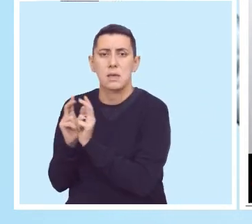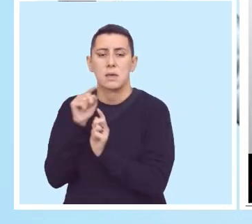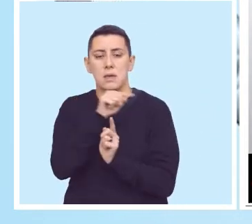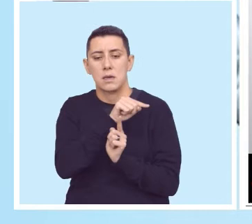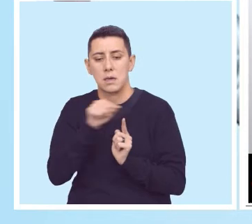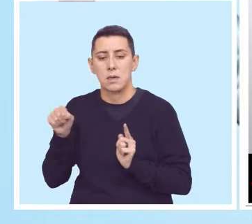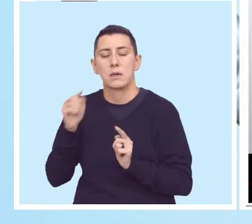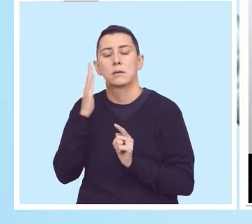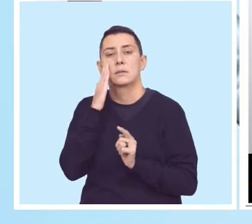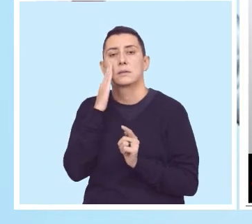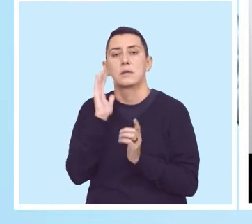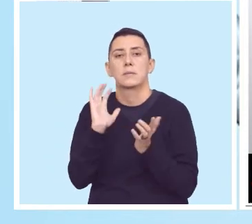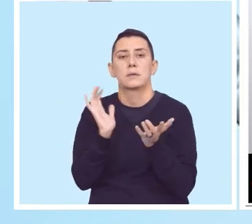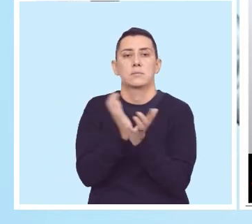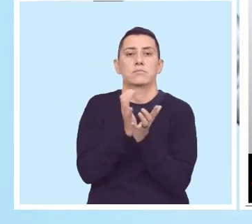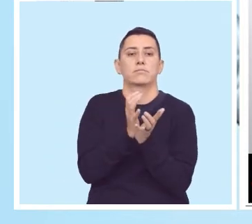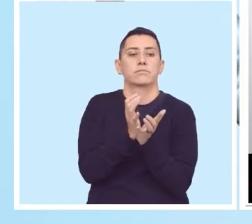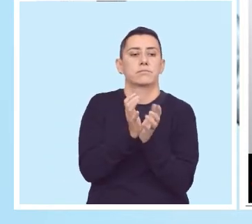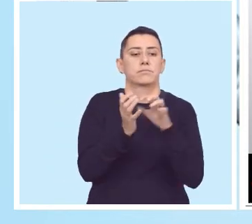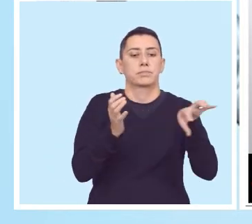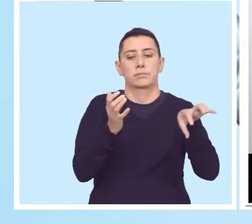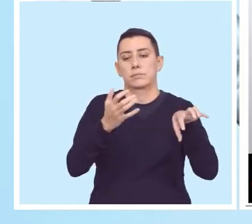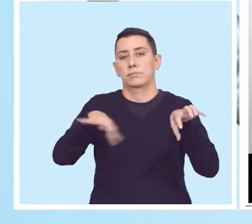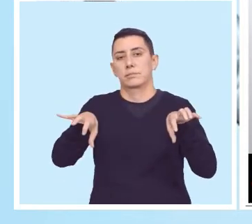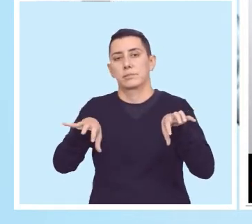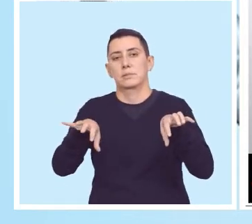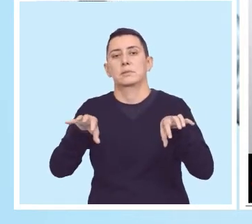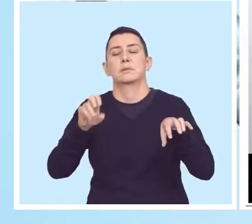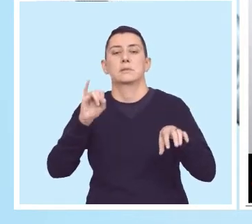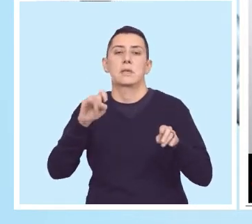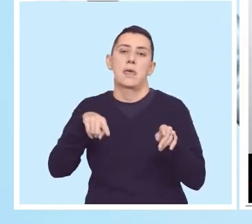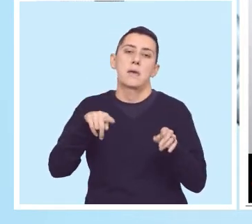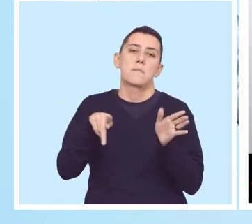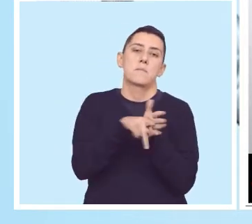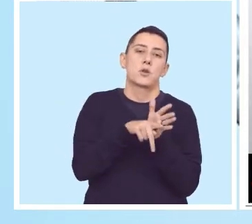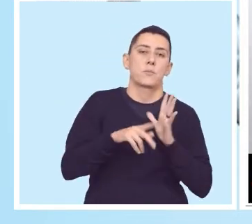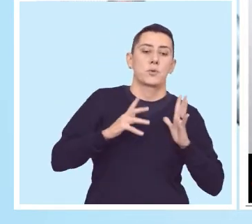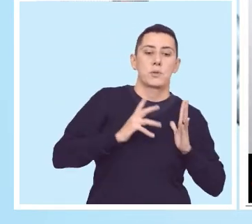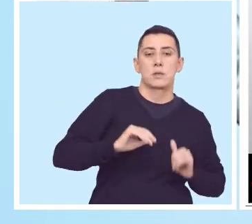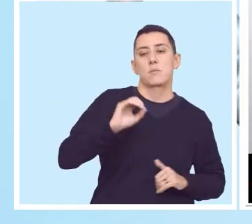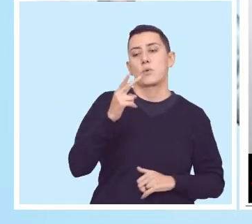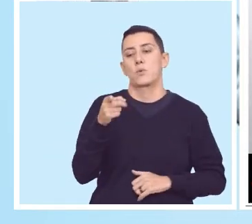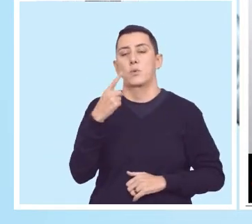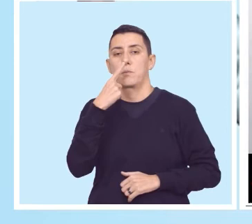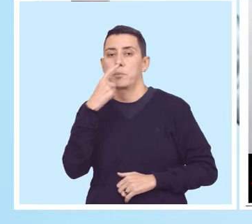à categoria poluída e de células que foram classificadas como pertencente à categoria limpo.